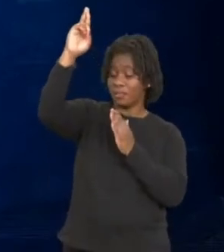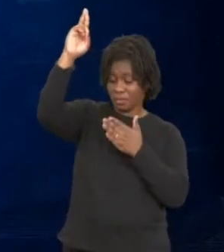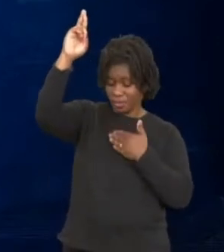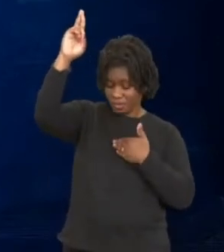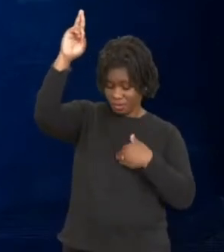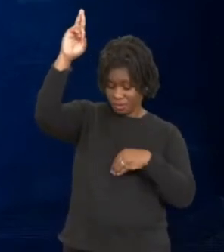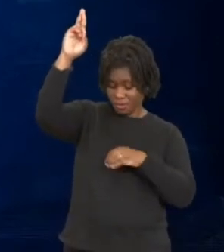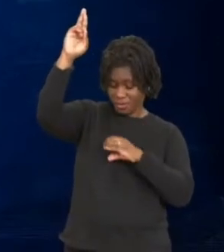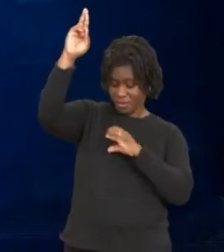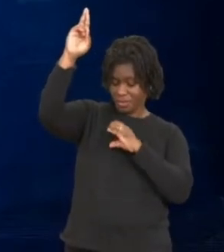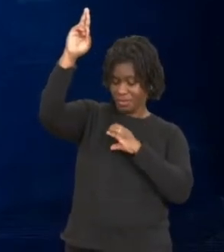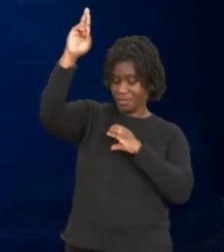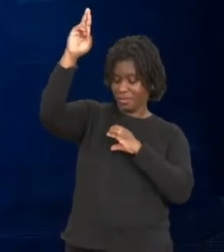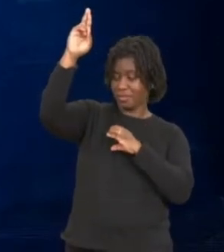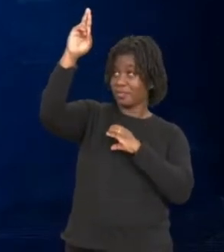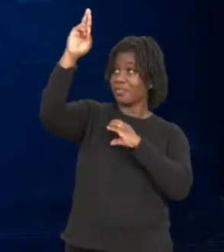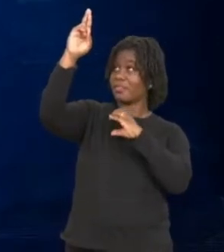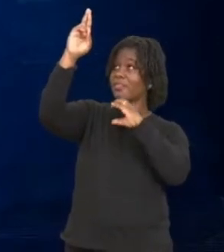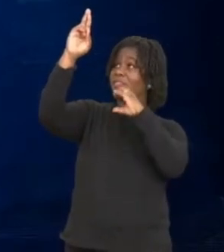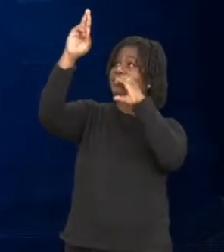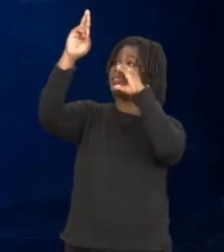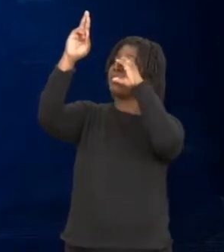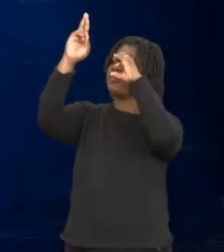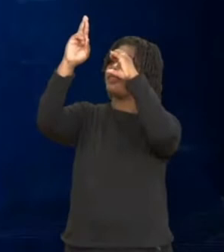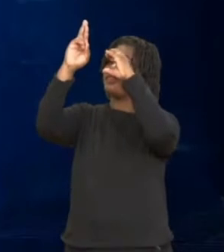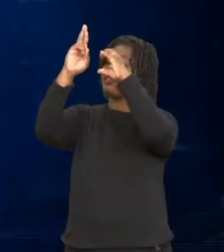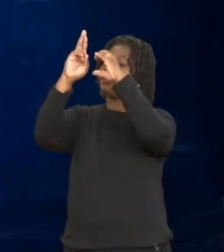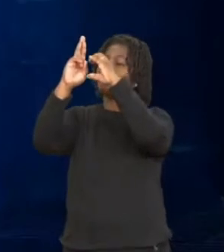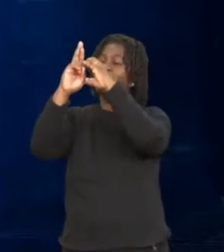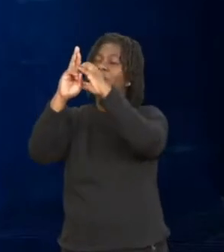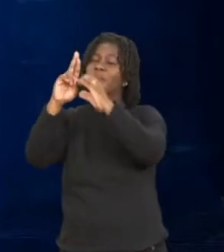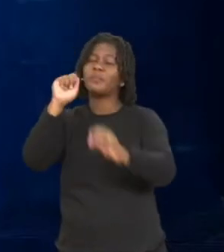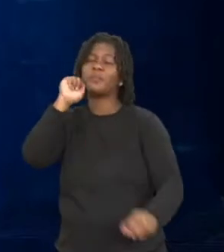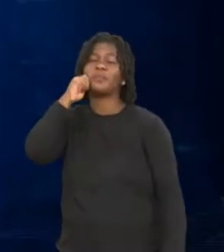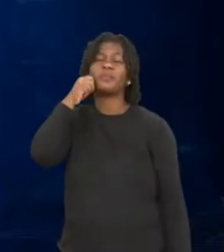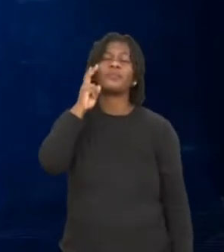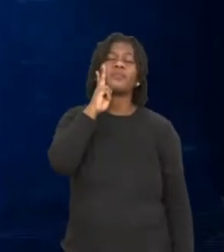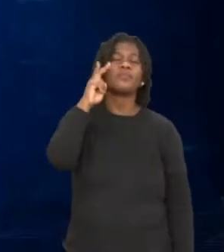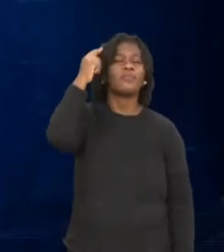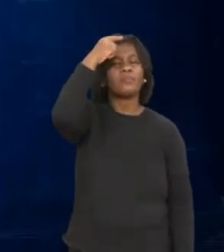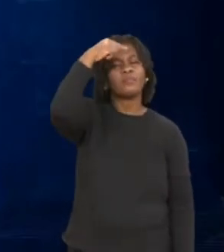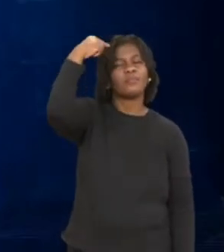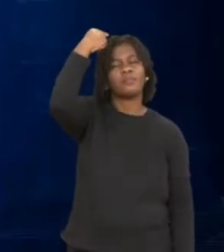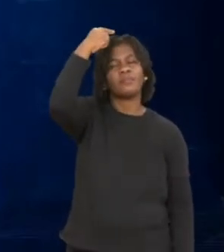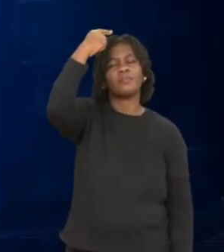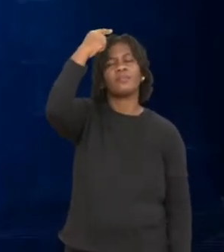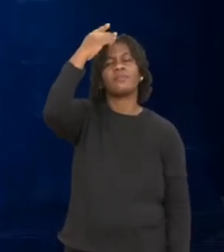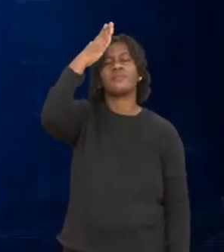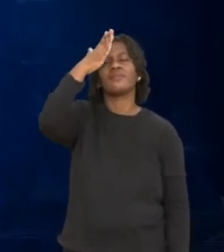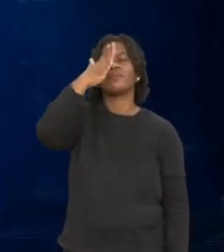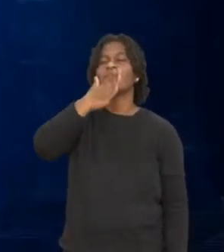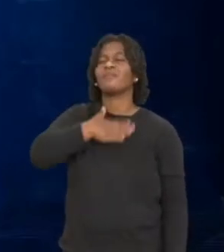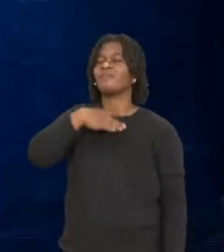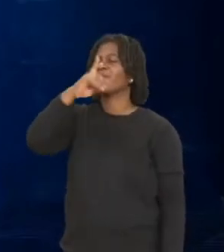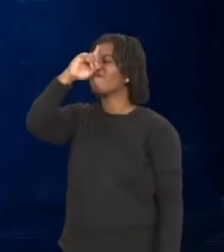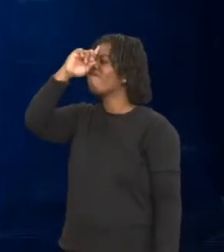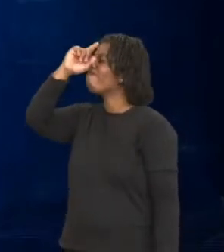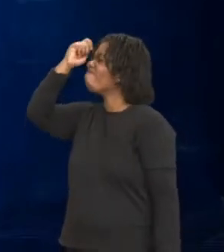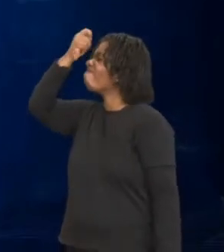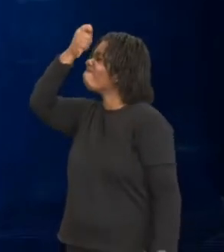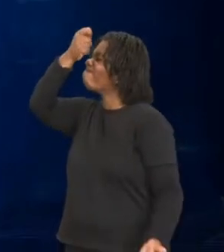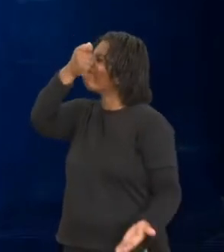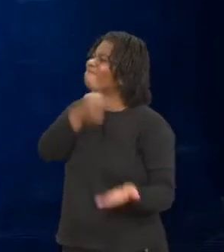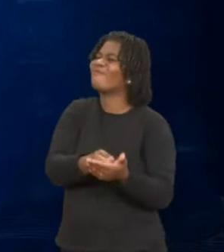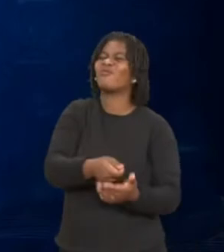meu coração, na santa ceia, da minha